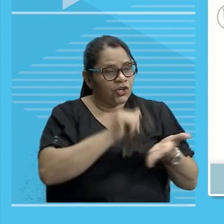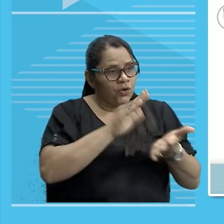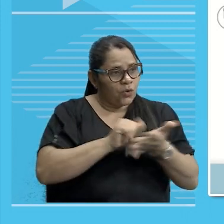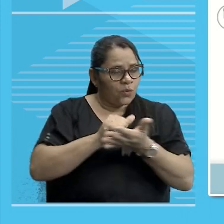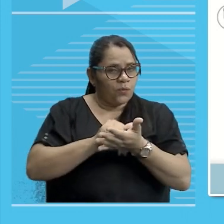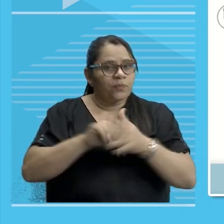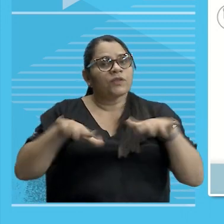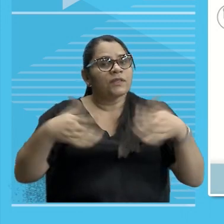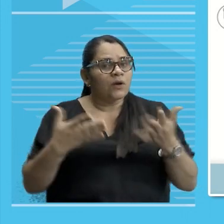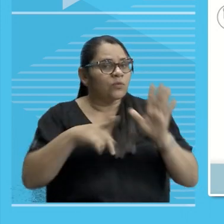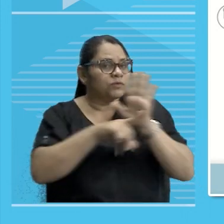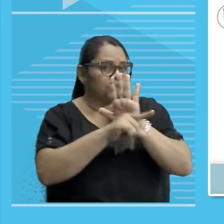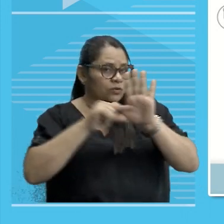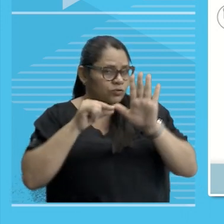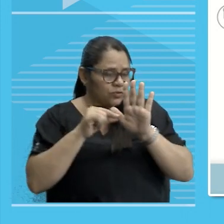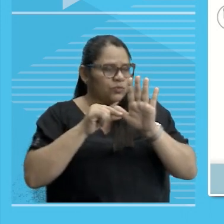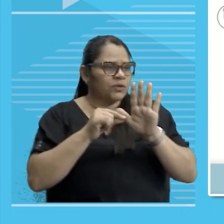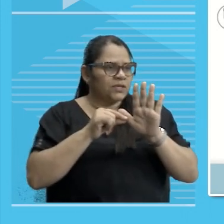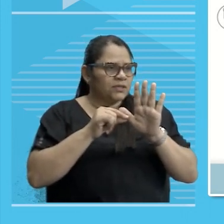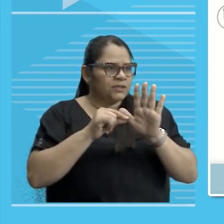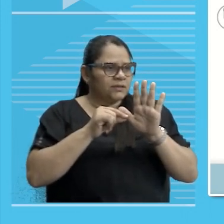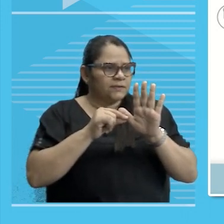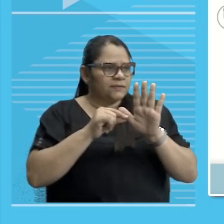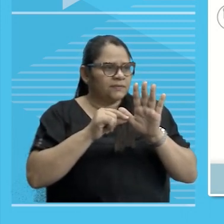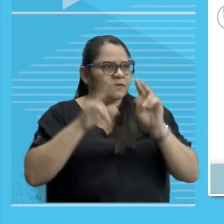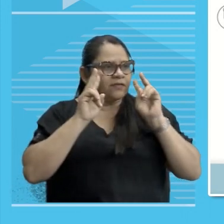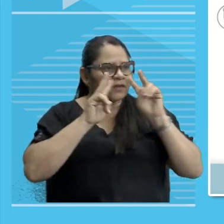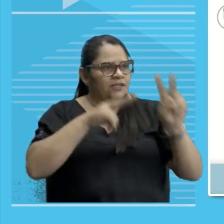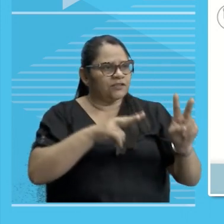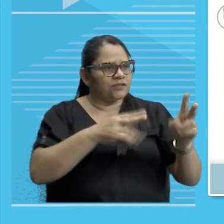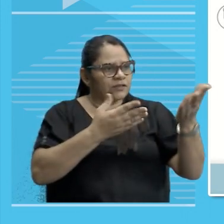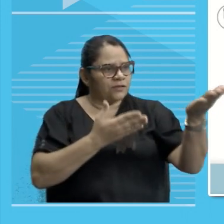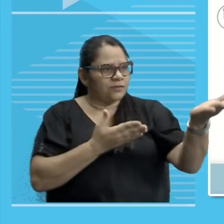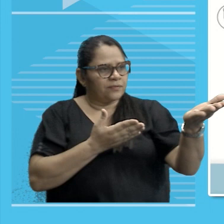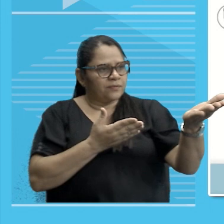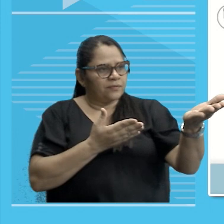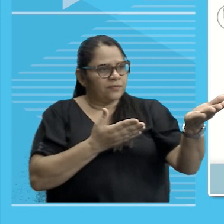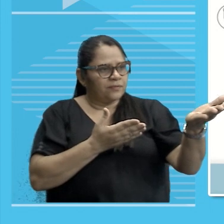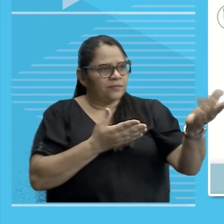ver fez mano